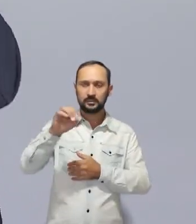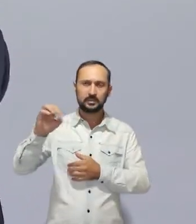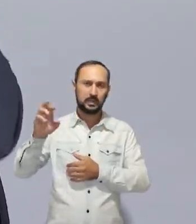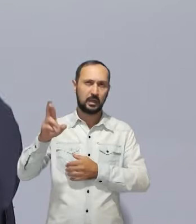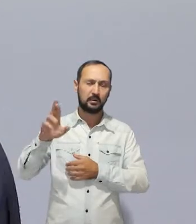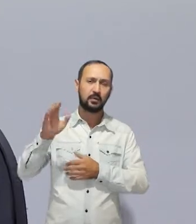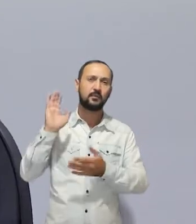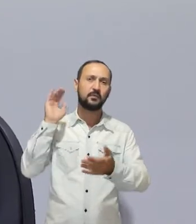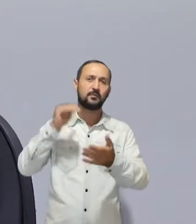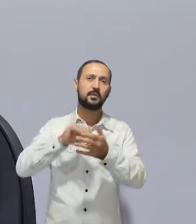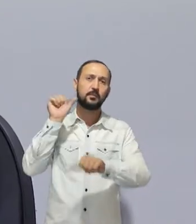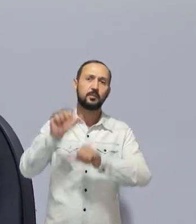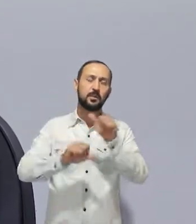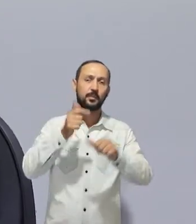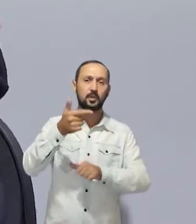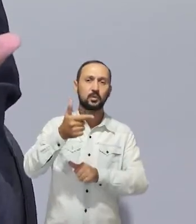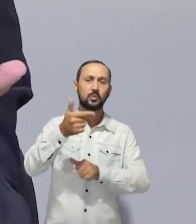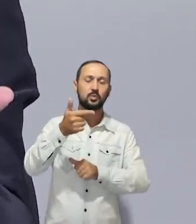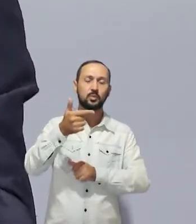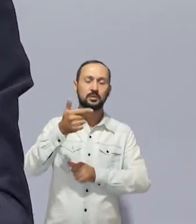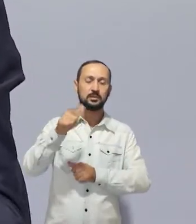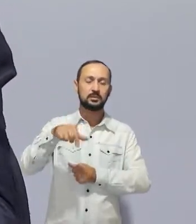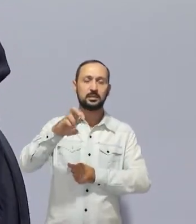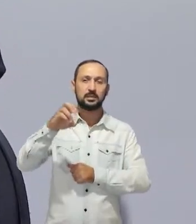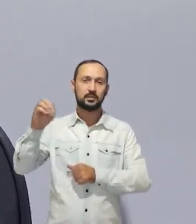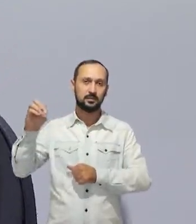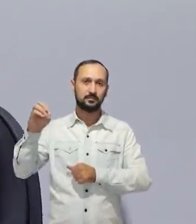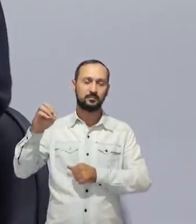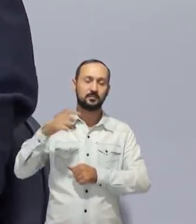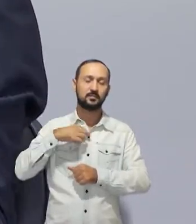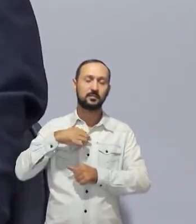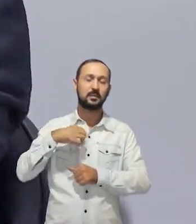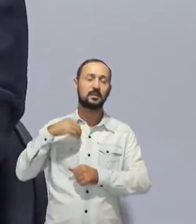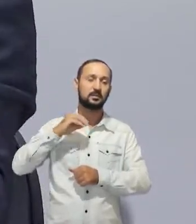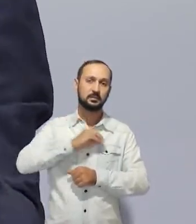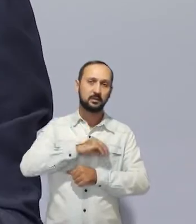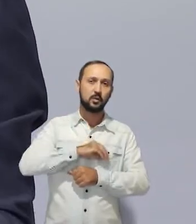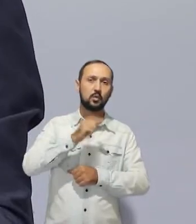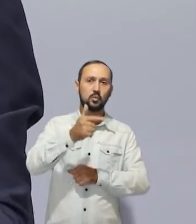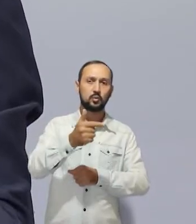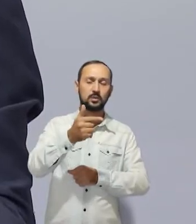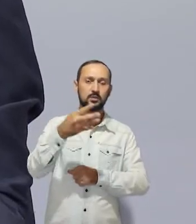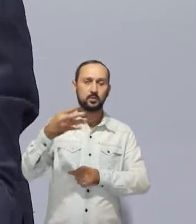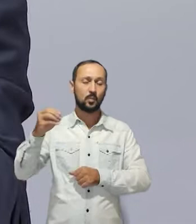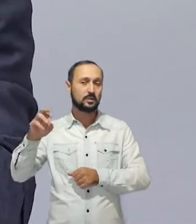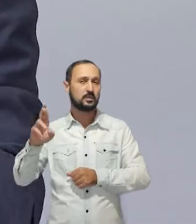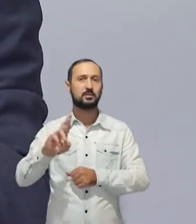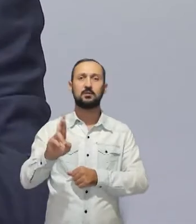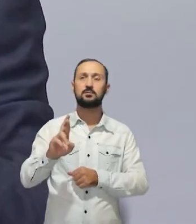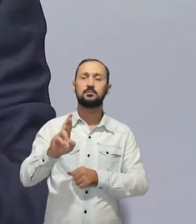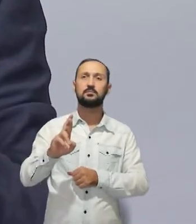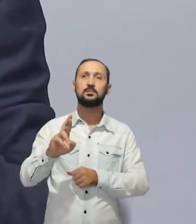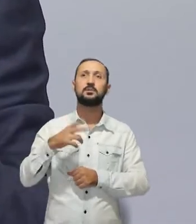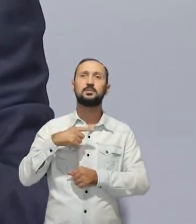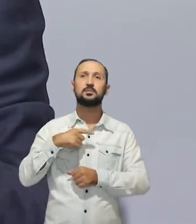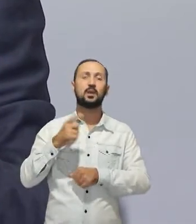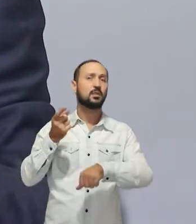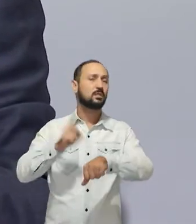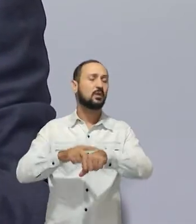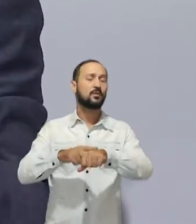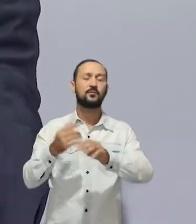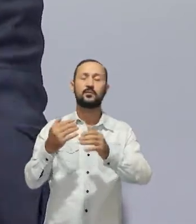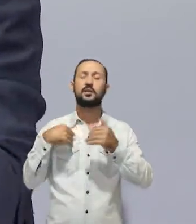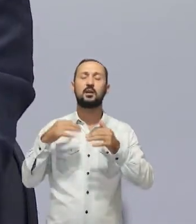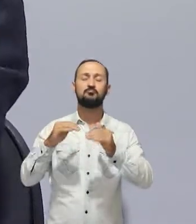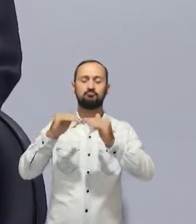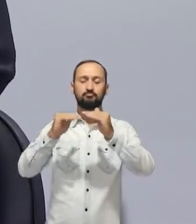e vai passar para R$ 2.500. Ou seja, aquele que ganha R$ 2.400, R$ 2.500 já entraria na faixa de isenção,